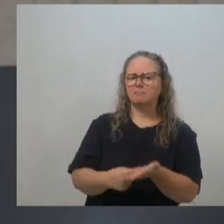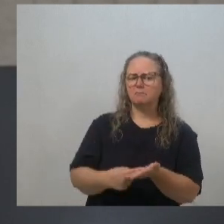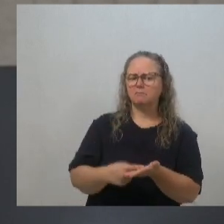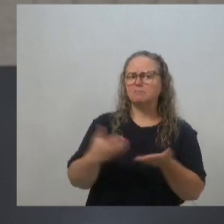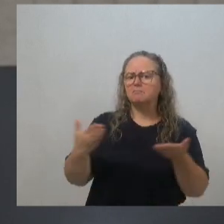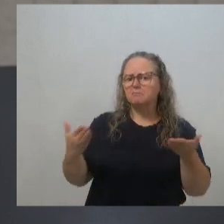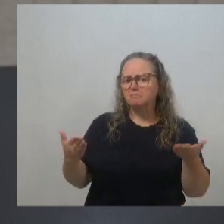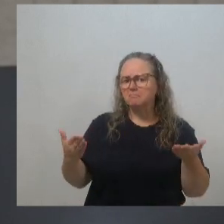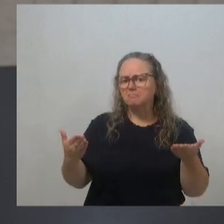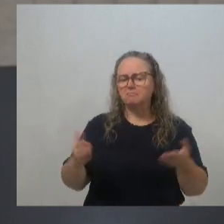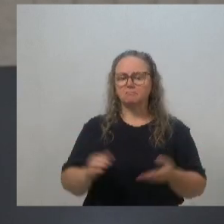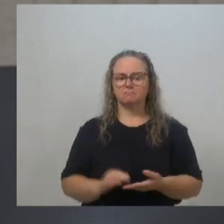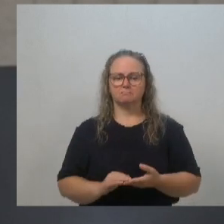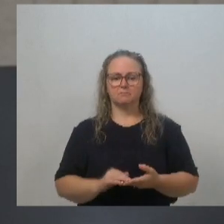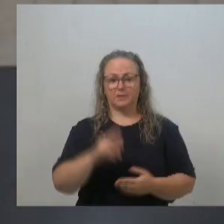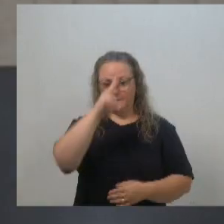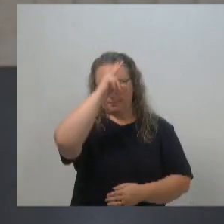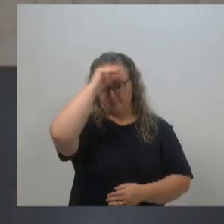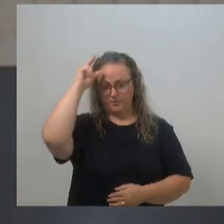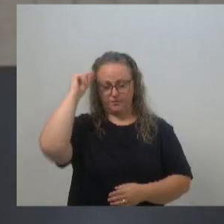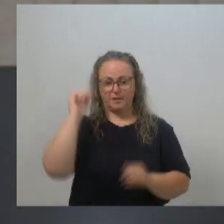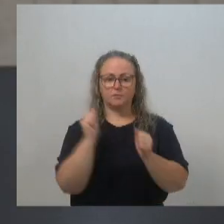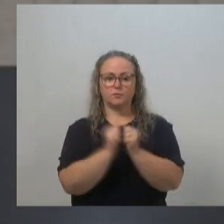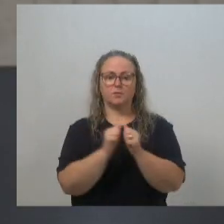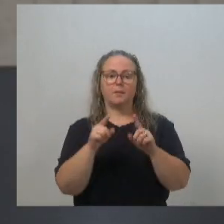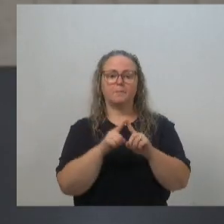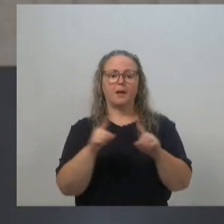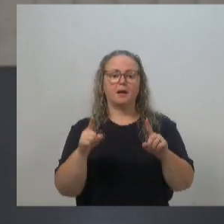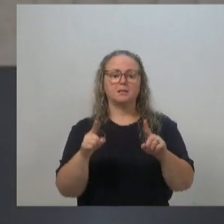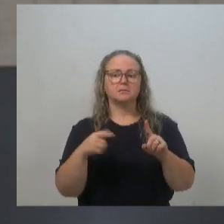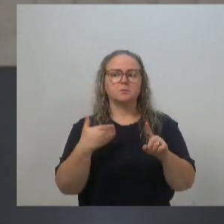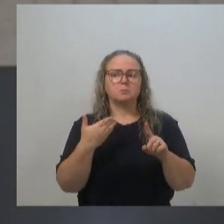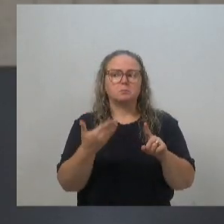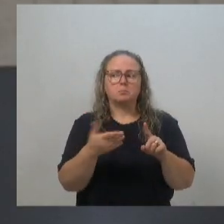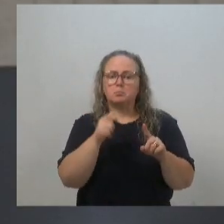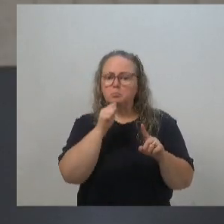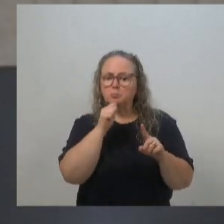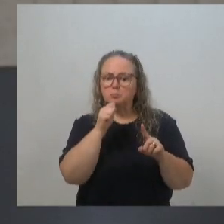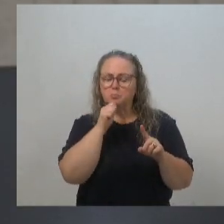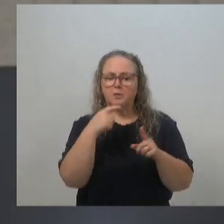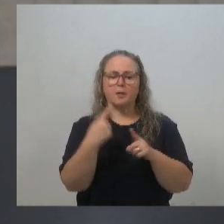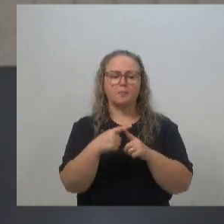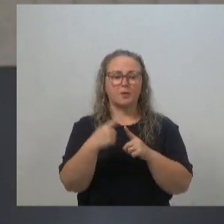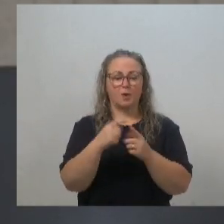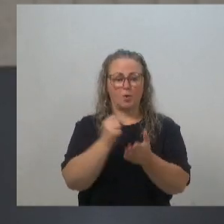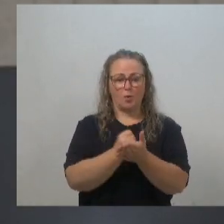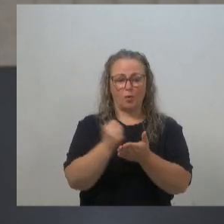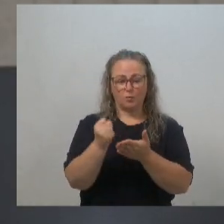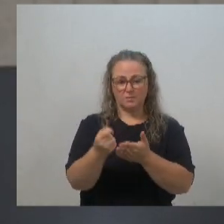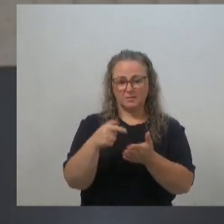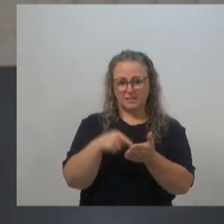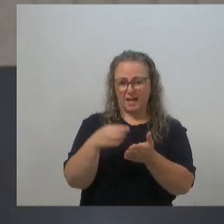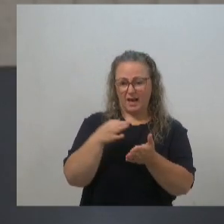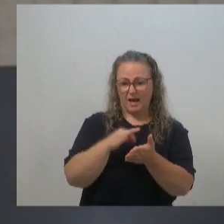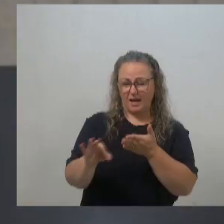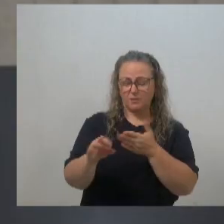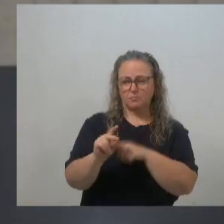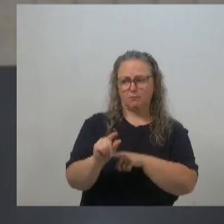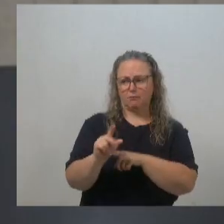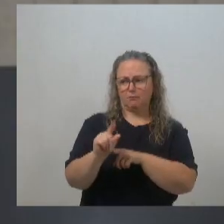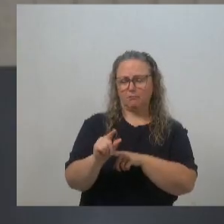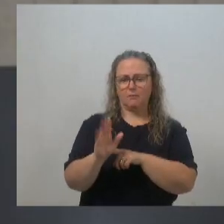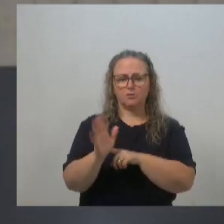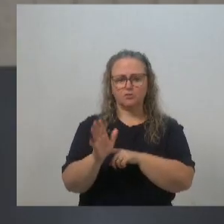rede no Poder Executivo e não cumpriu. Já se passou muito tempo desde a assinatura desse contrato e o contrato previa que parte da rede